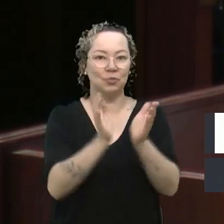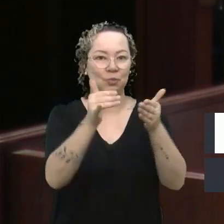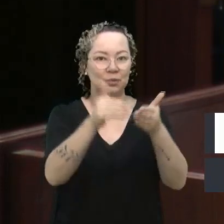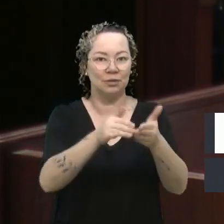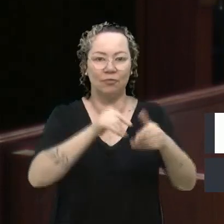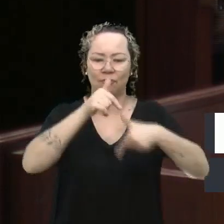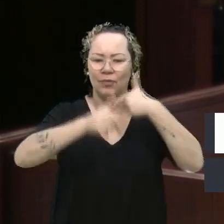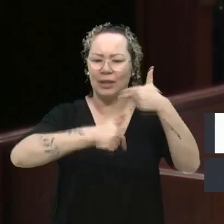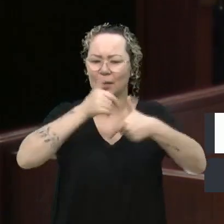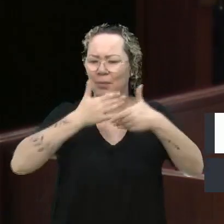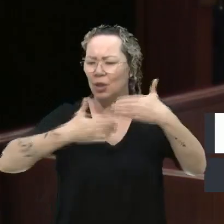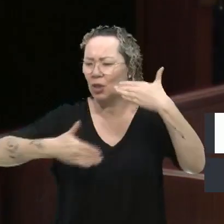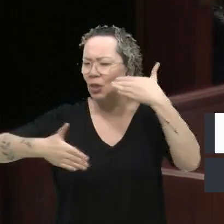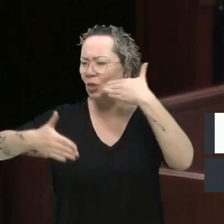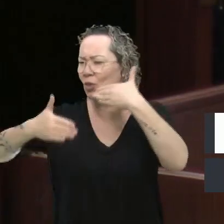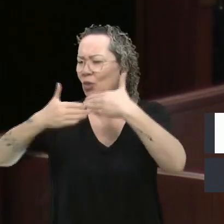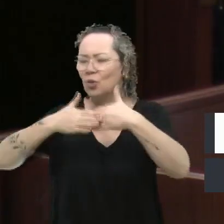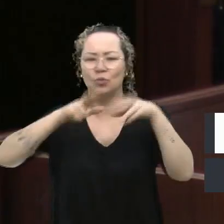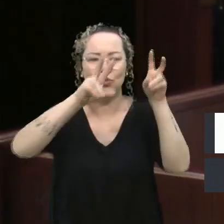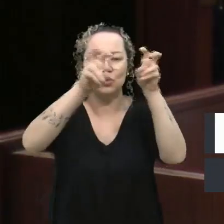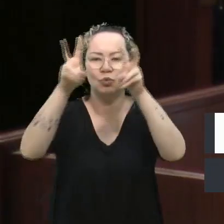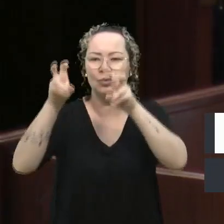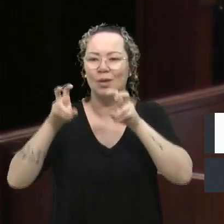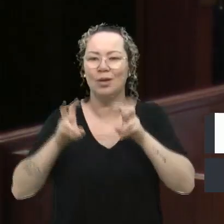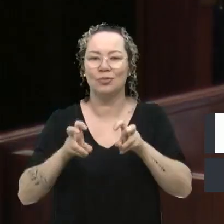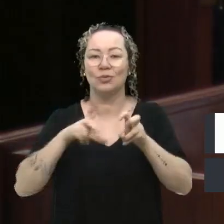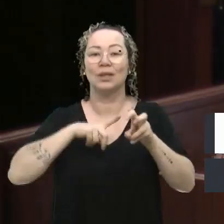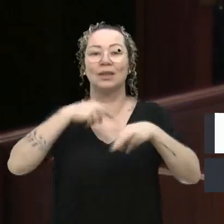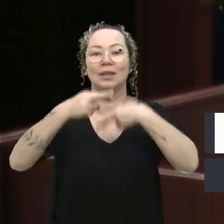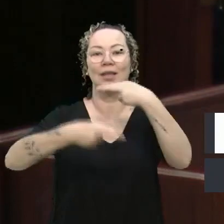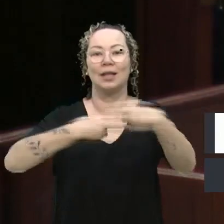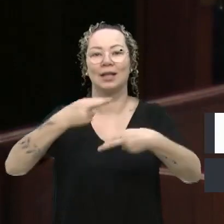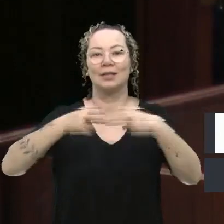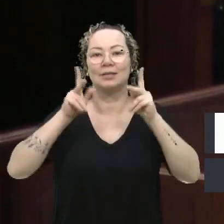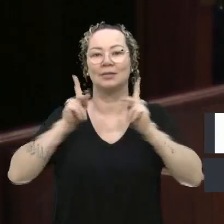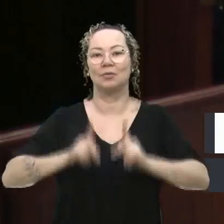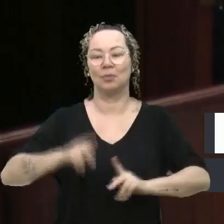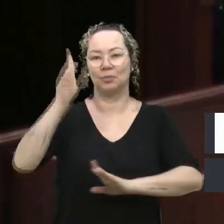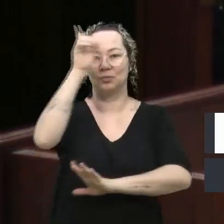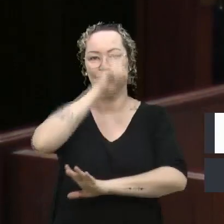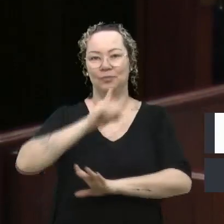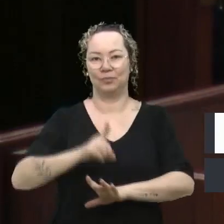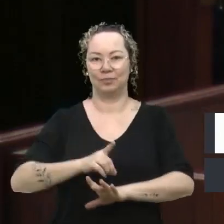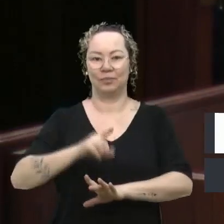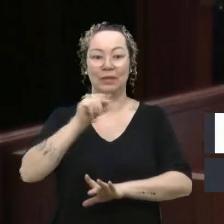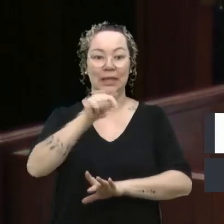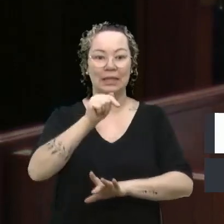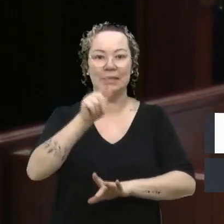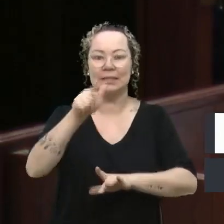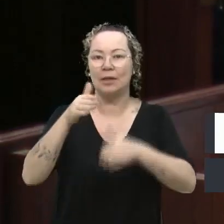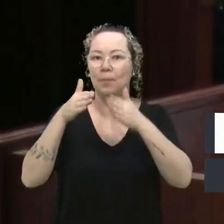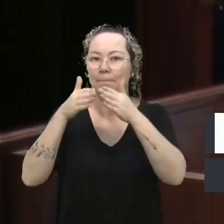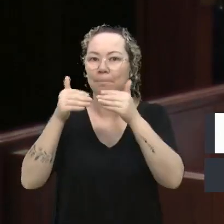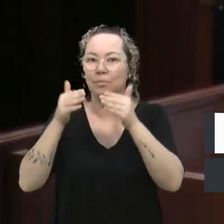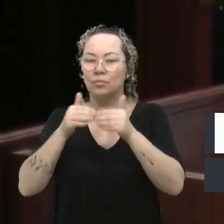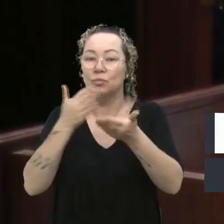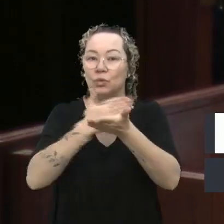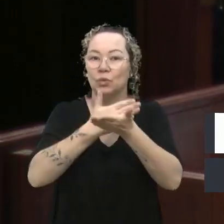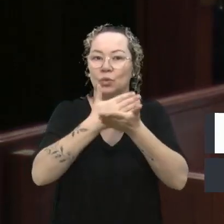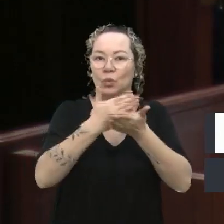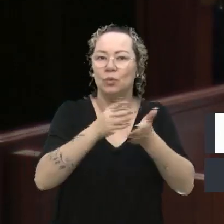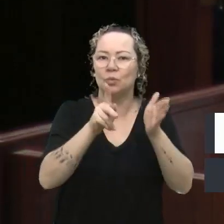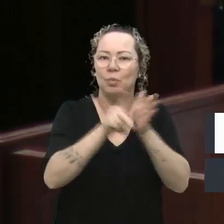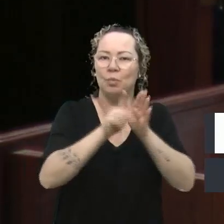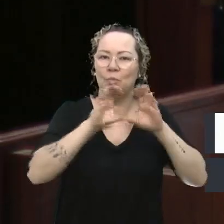os temas que envolvem pessoas com deficiência. E ela é uma reivindicação que veio da